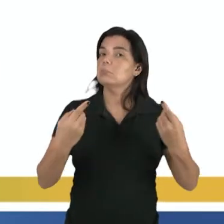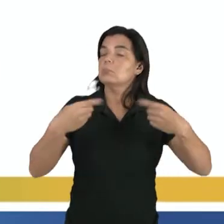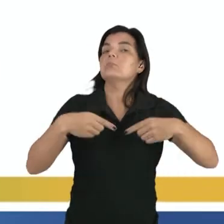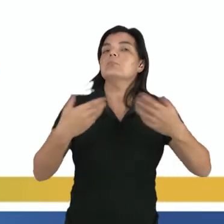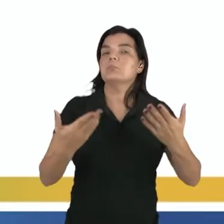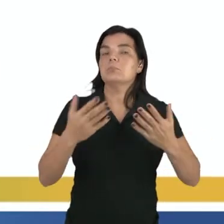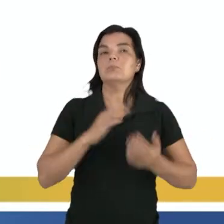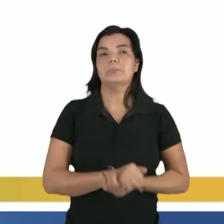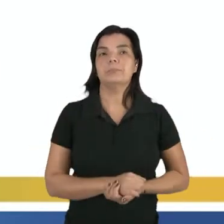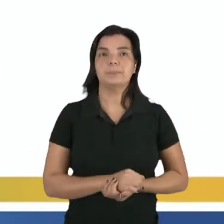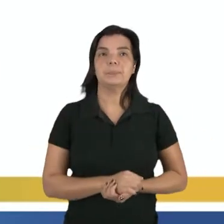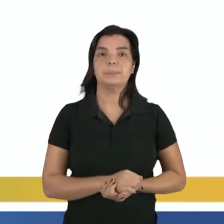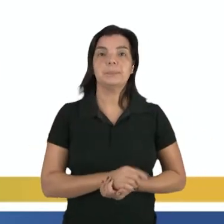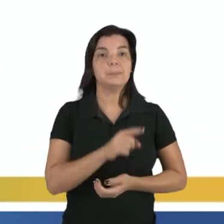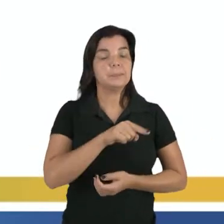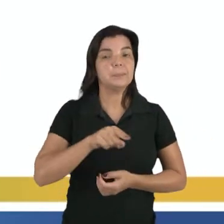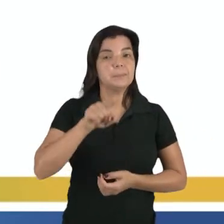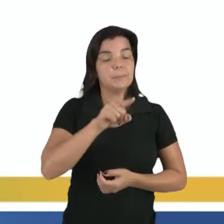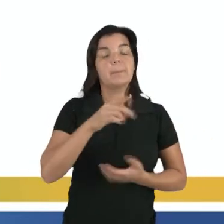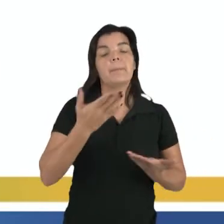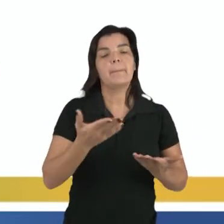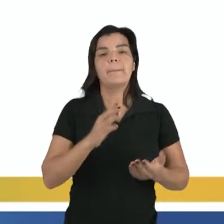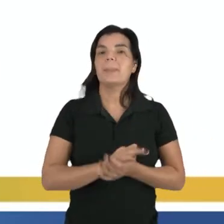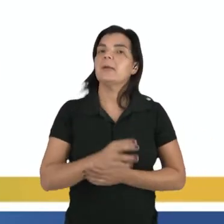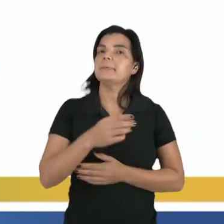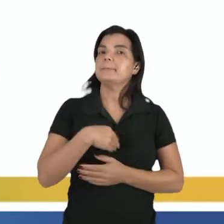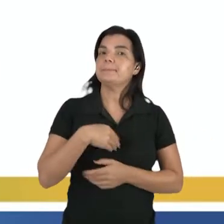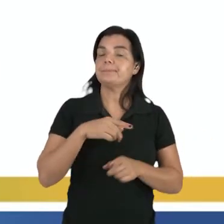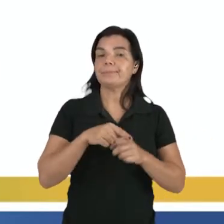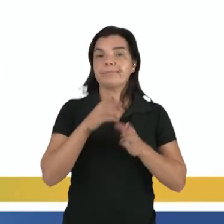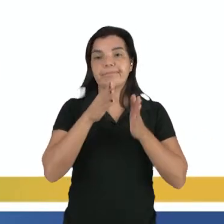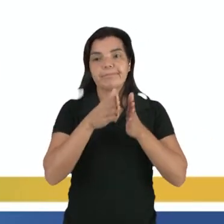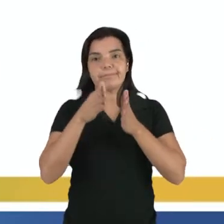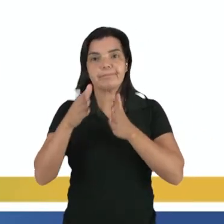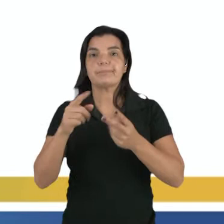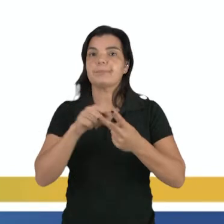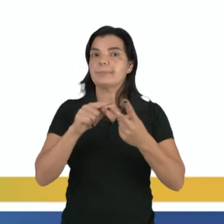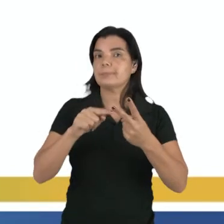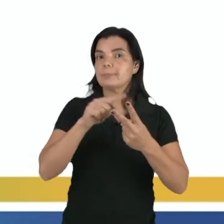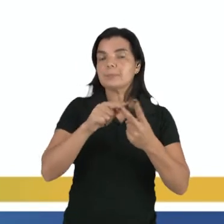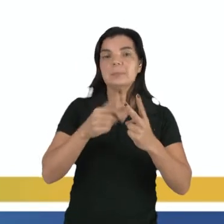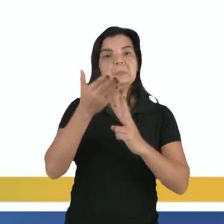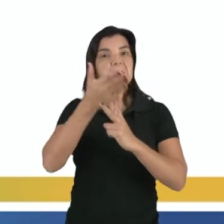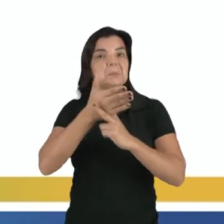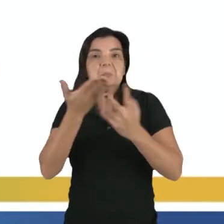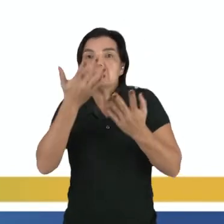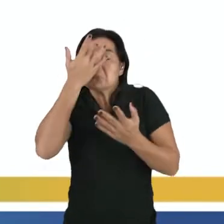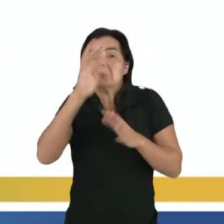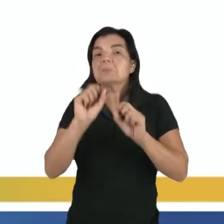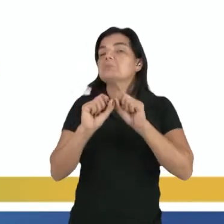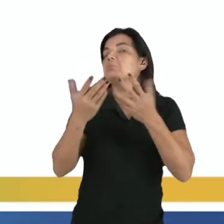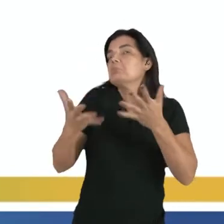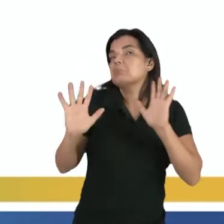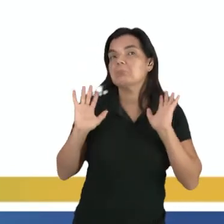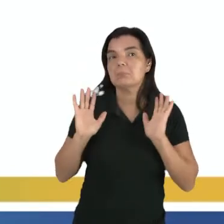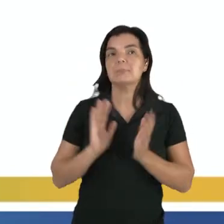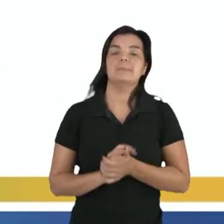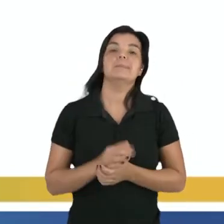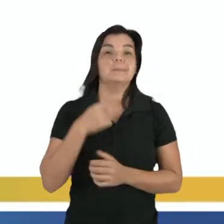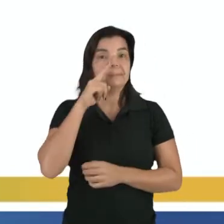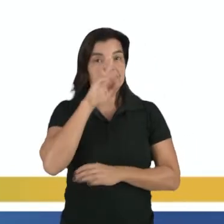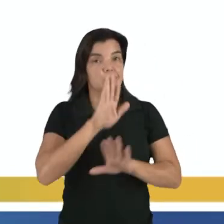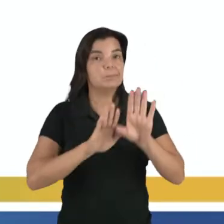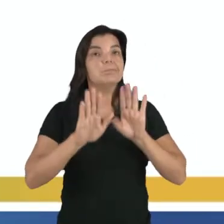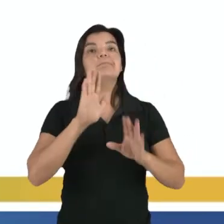se contradizer. Para você não ficar naquela dualidade, né? Ele está no meio do muro, não sabe o que quer.